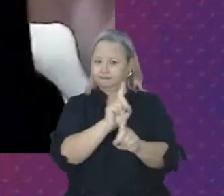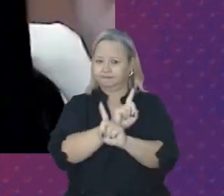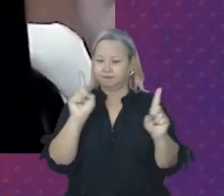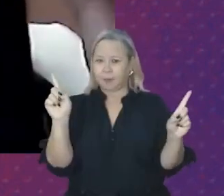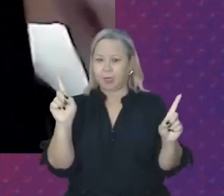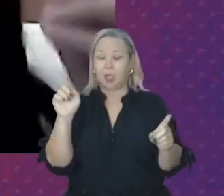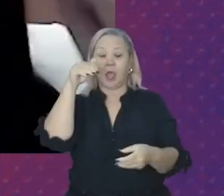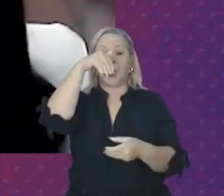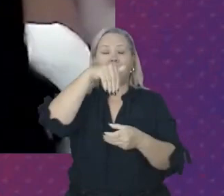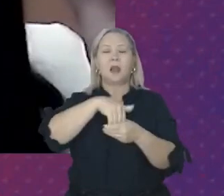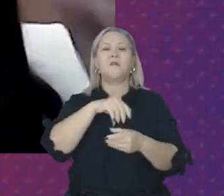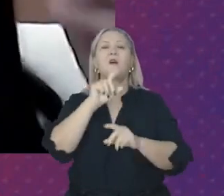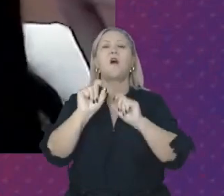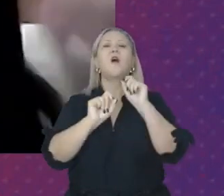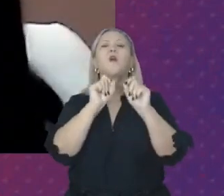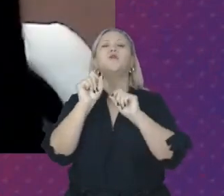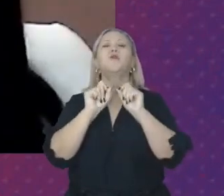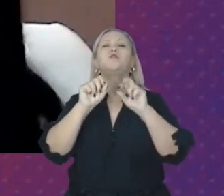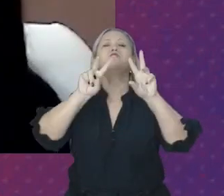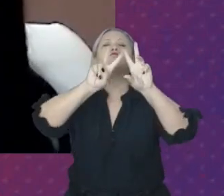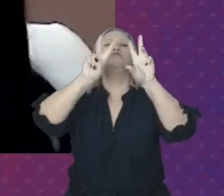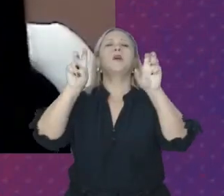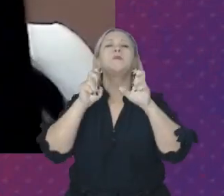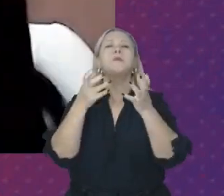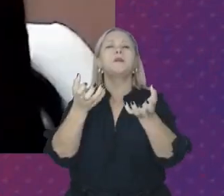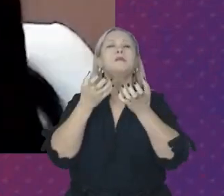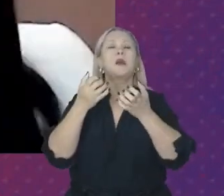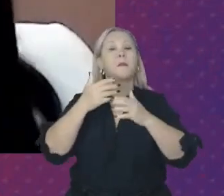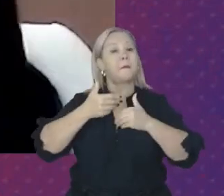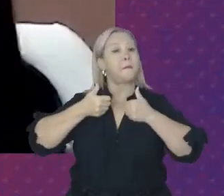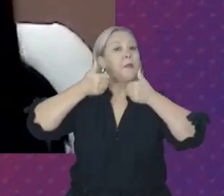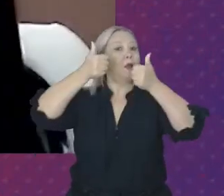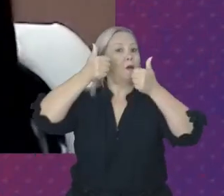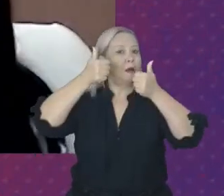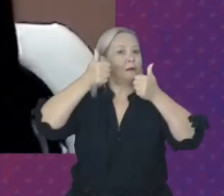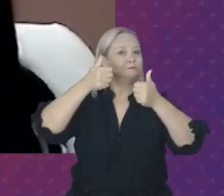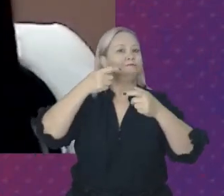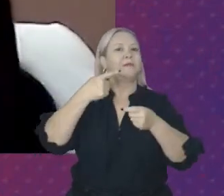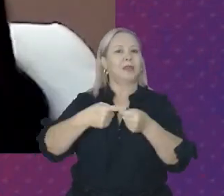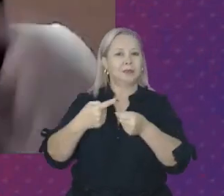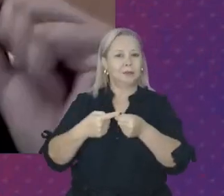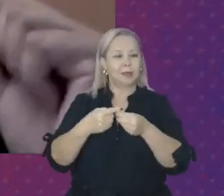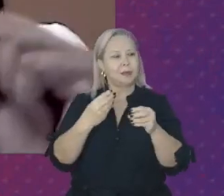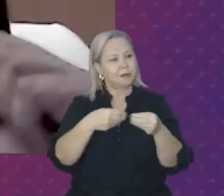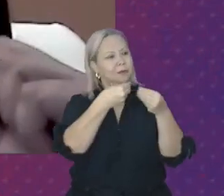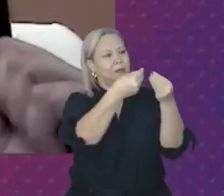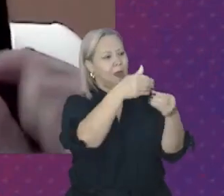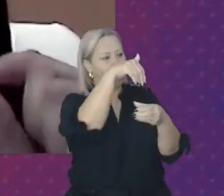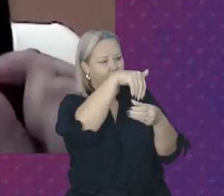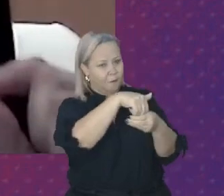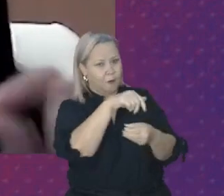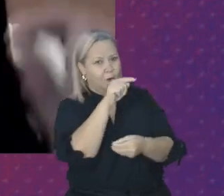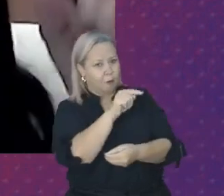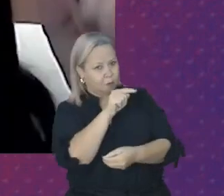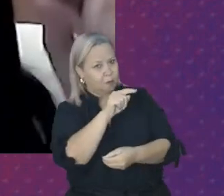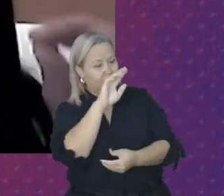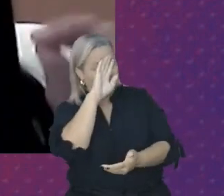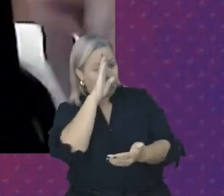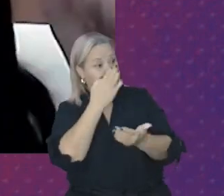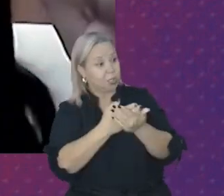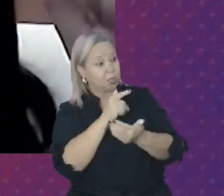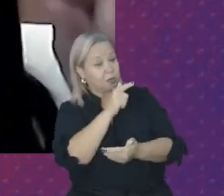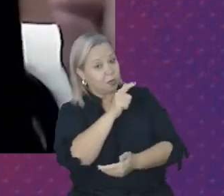vota no que ele quer para melhorar a cidade dele. E ele te dá um voto de confiança porque ele acredita